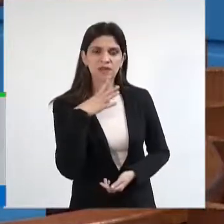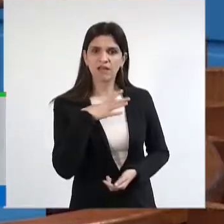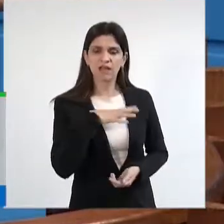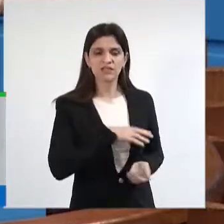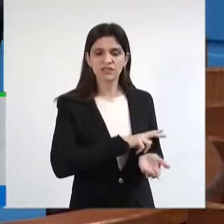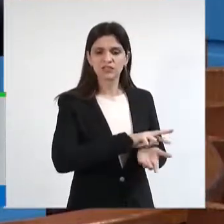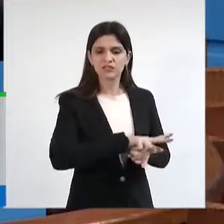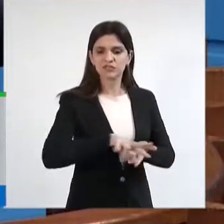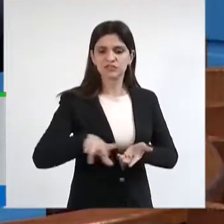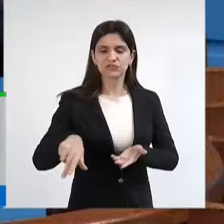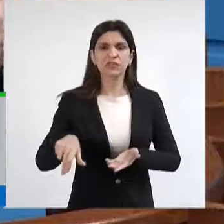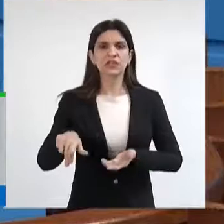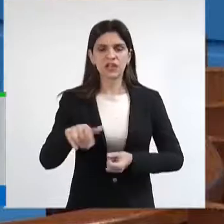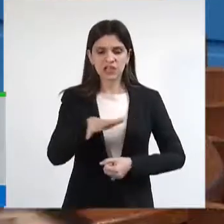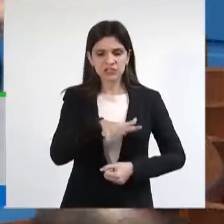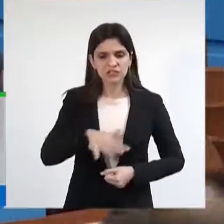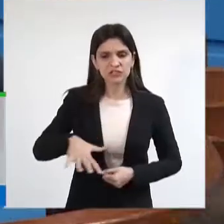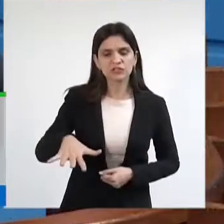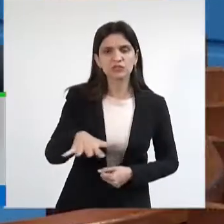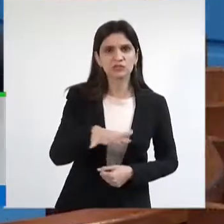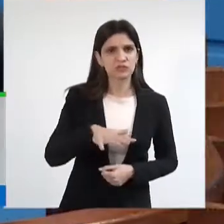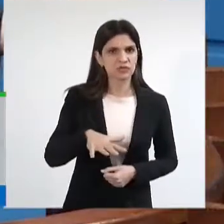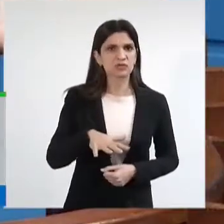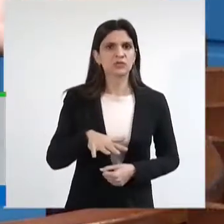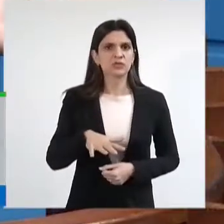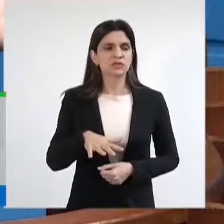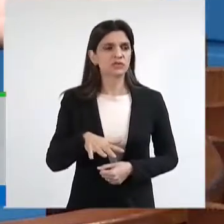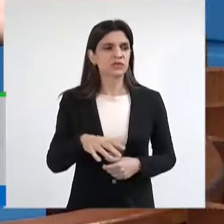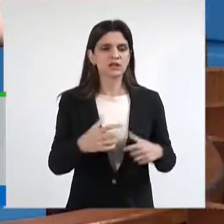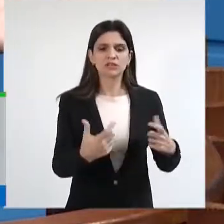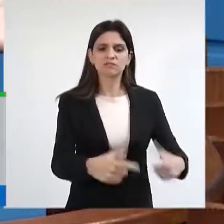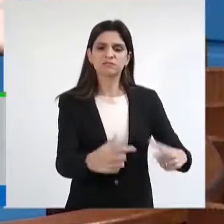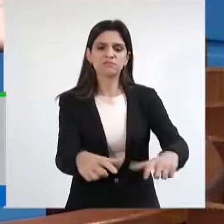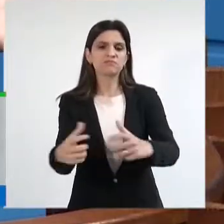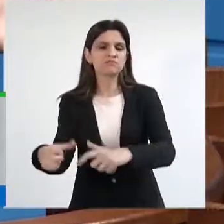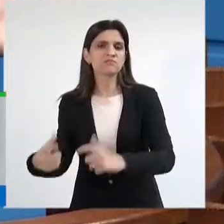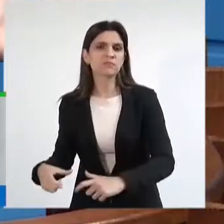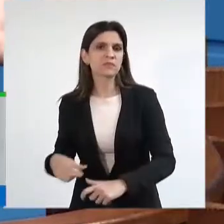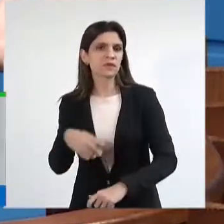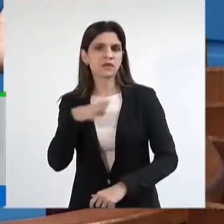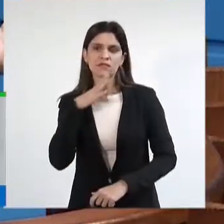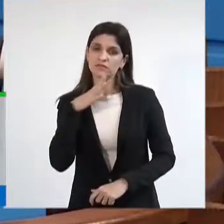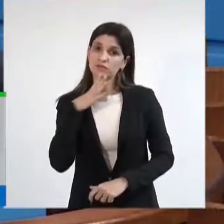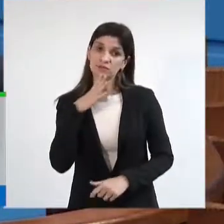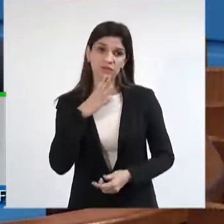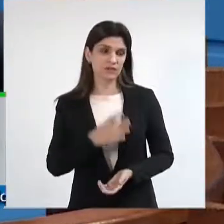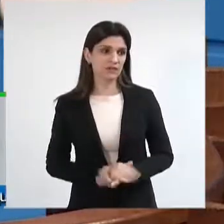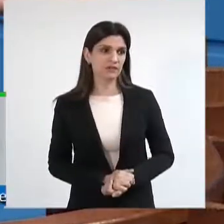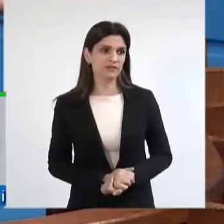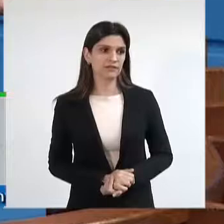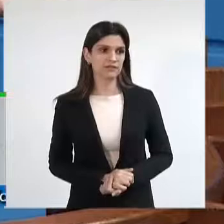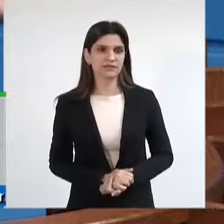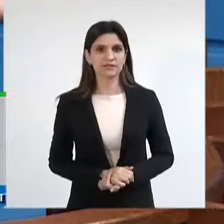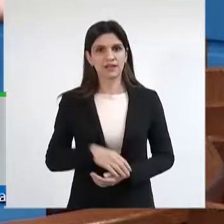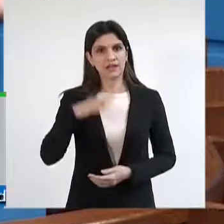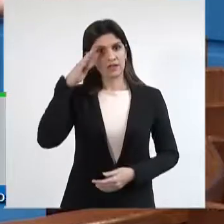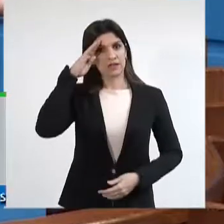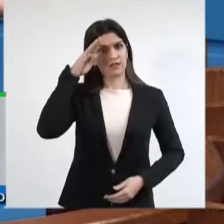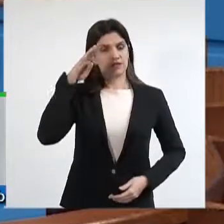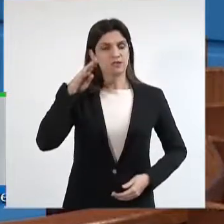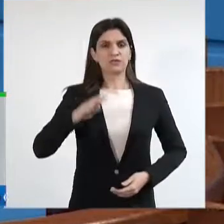E, inclusive, ele também não foi um bom aluno disciplinado no Exército, porque ele foi praticamente expulso do